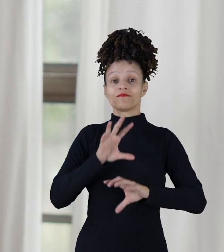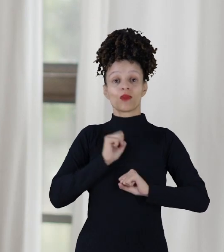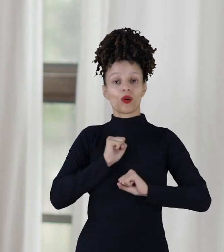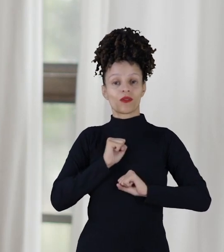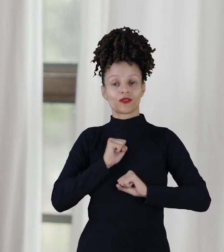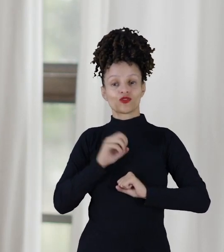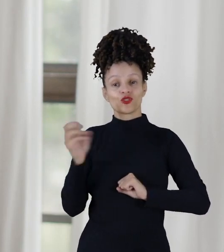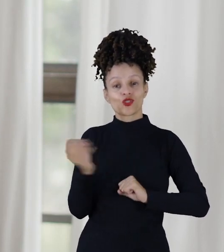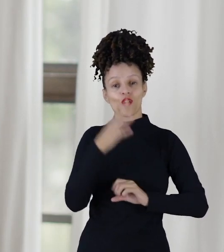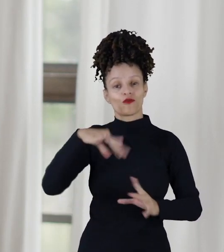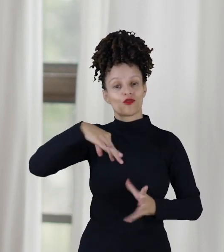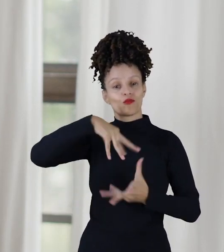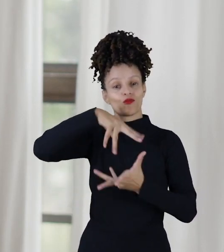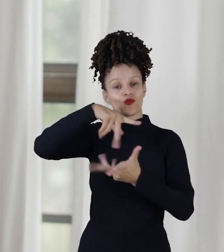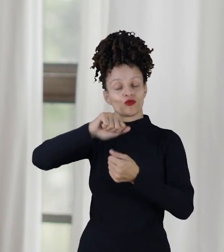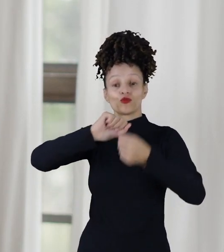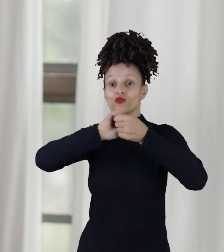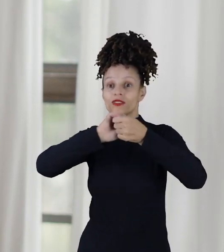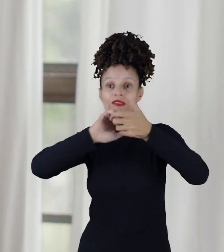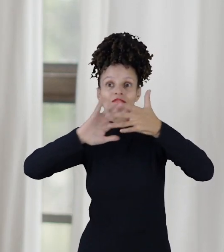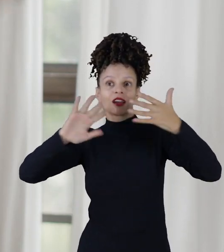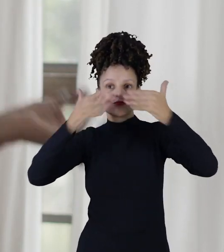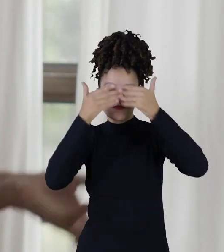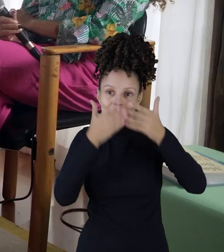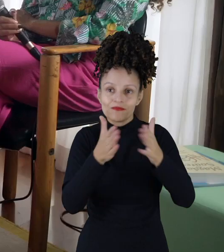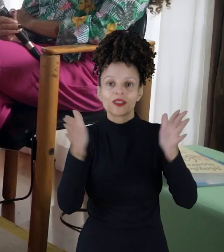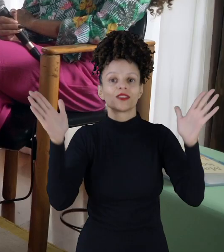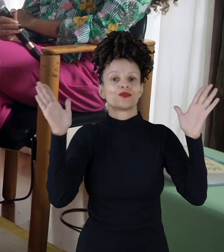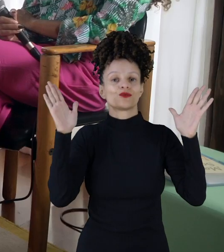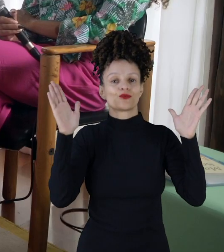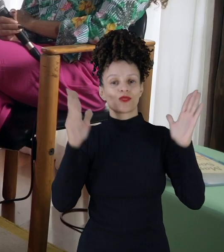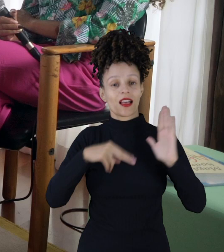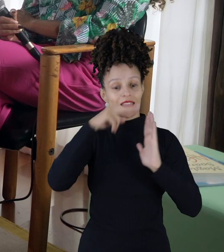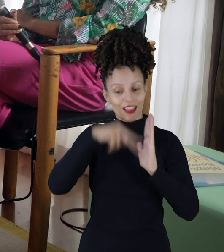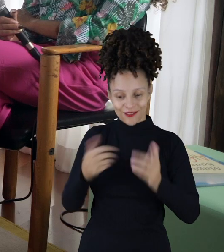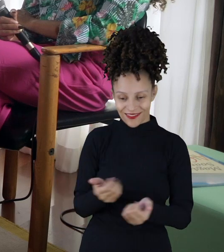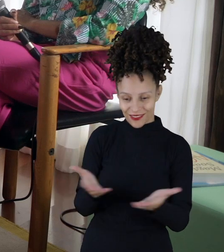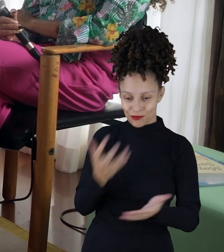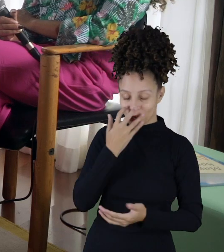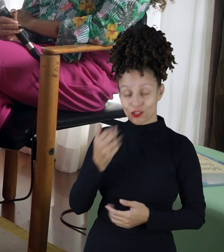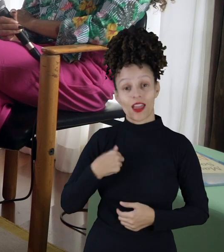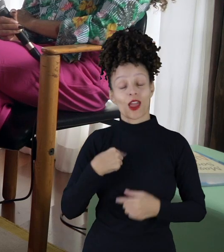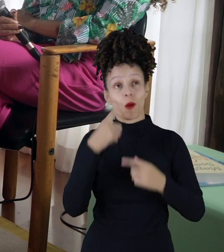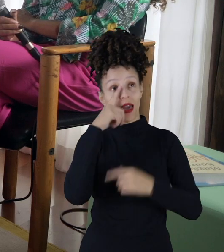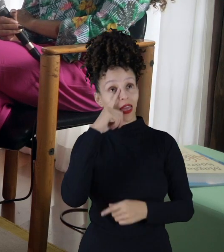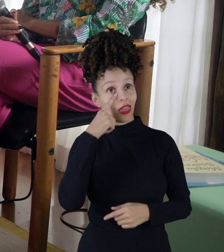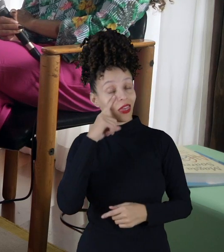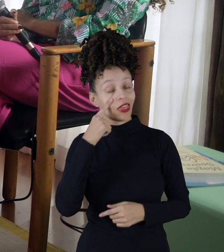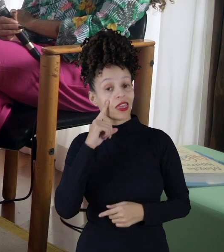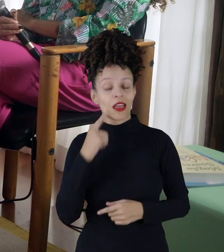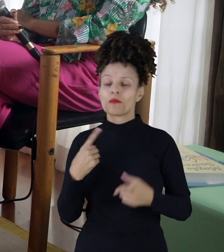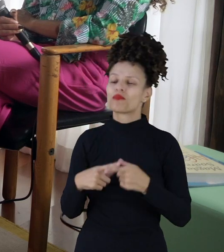se apropriando de um novo mundo, de um universo se abrindo para ela. E ela lendo pro cachorro e eu lá escorria